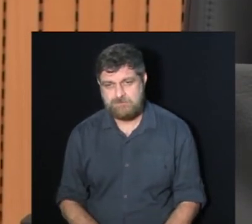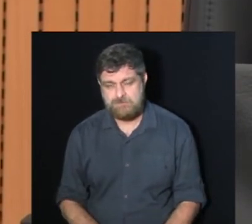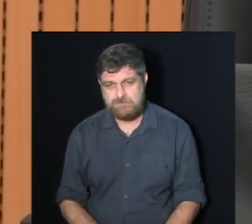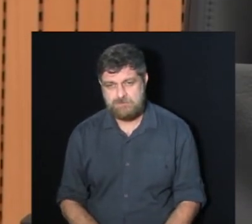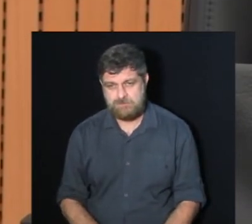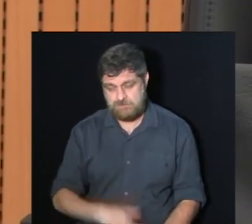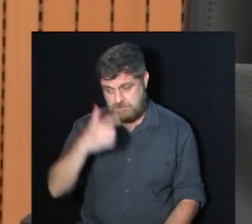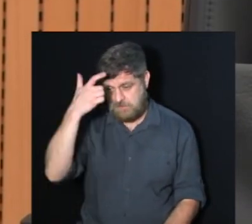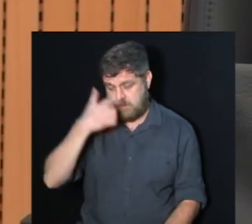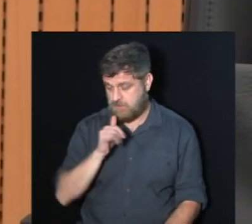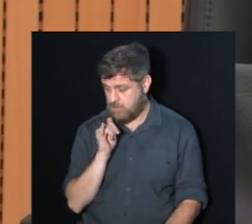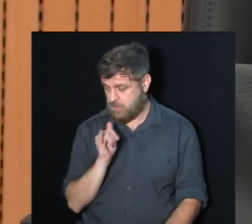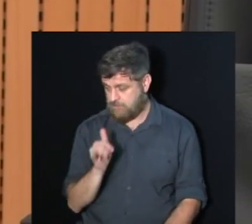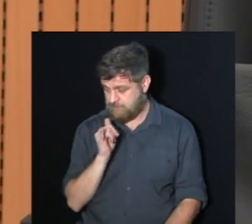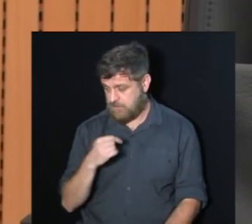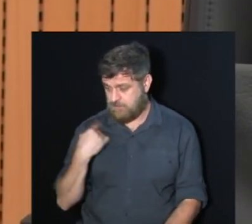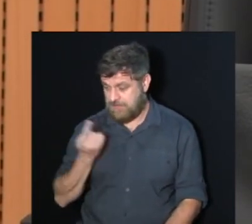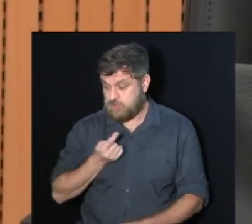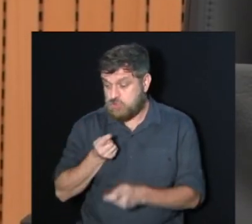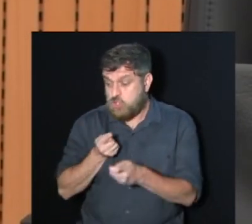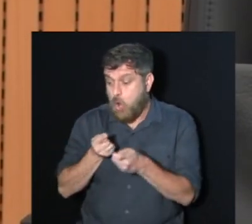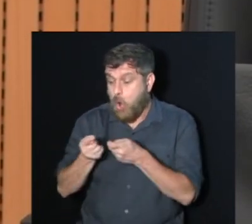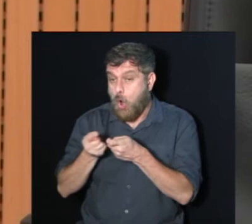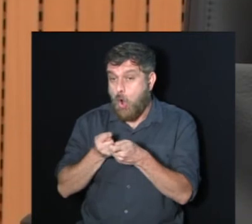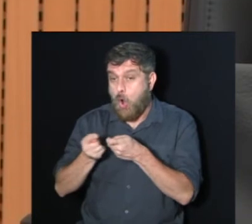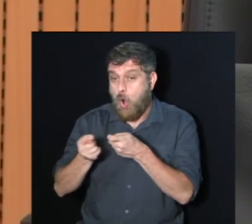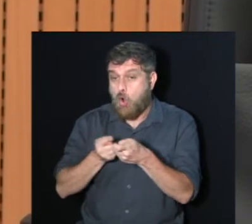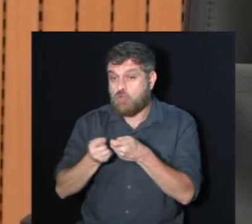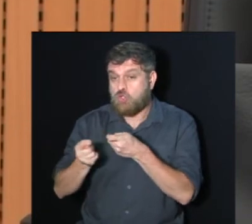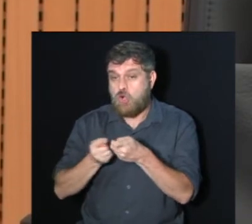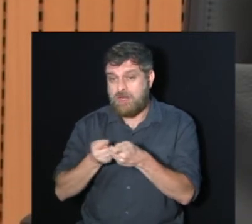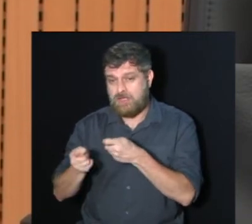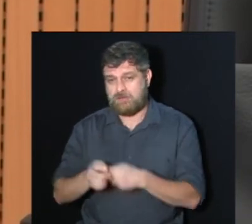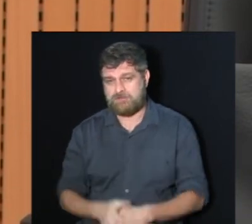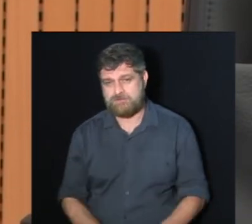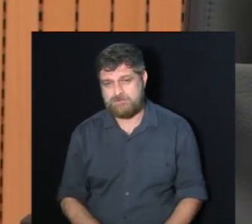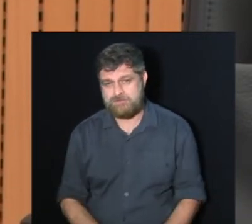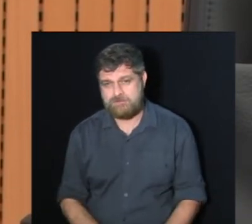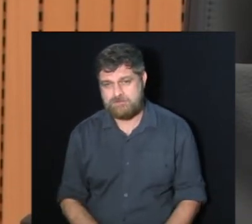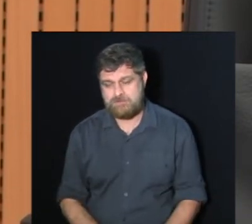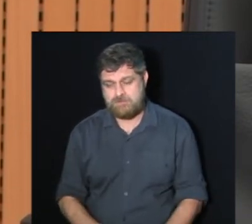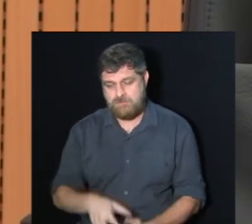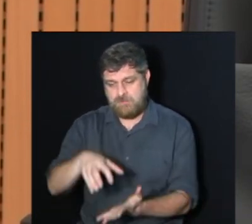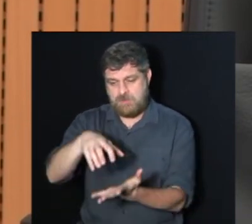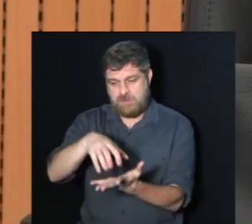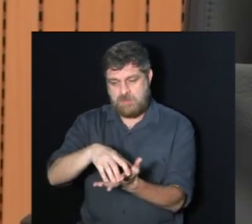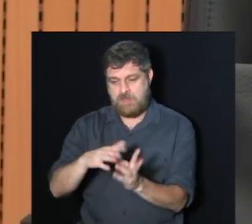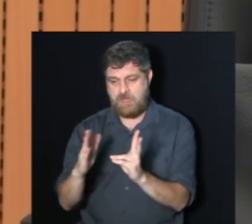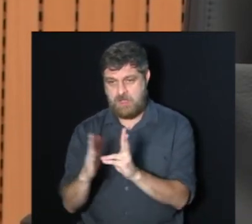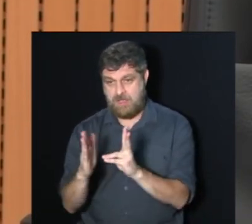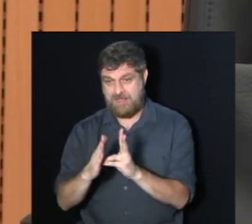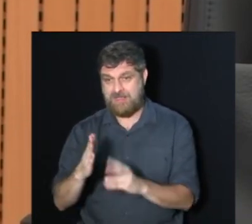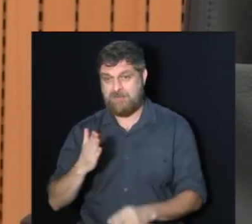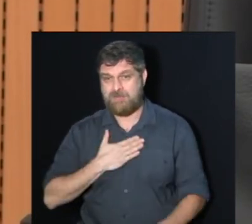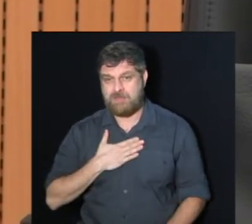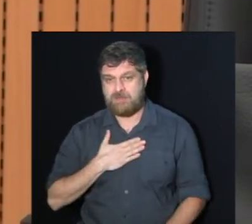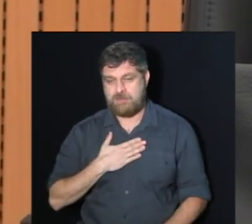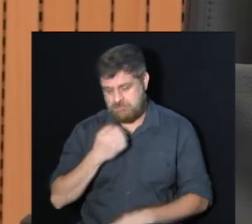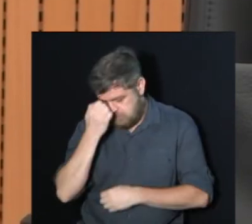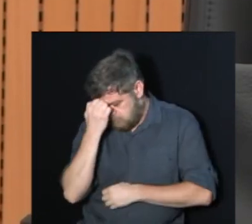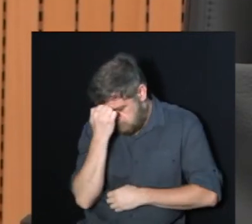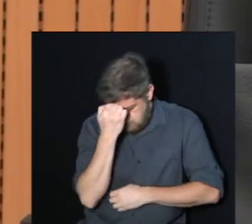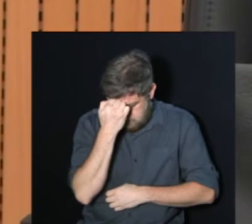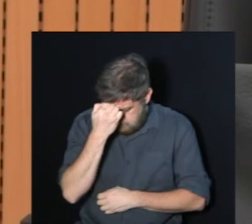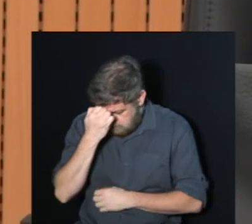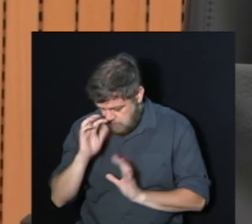que eu falo assim, a gente controla, né? Tem que controlar. Porque lá na nossa aldeia não tem forró, não tem festa, não